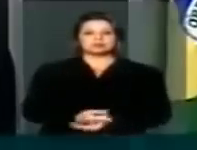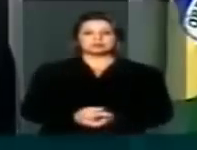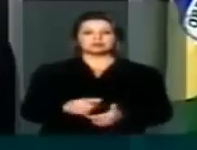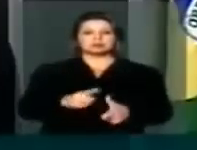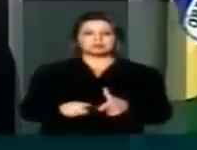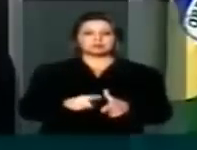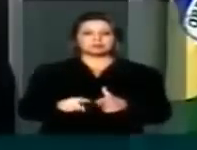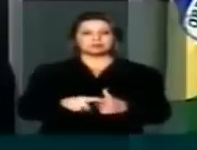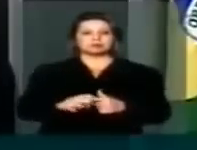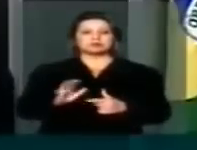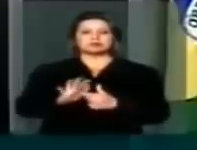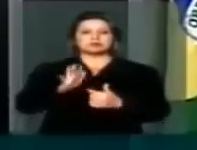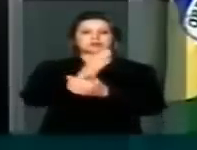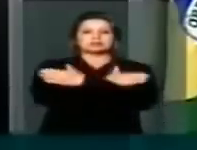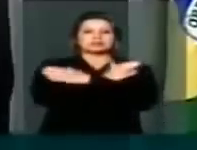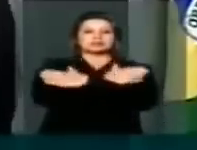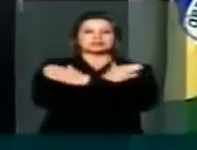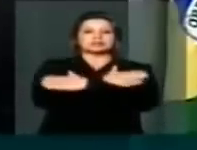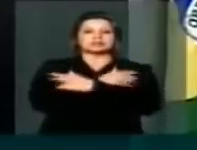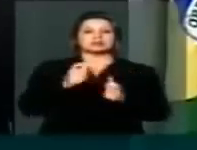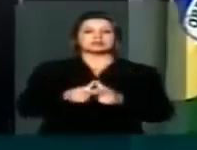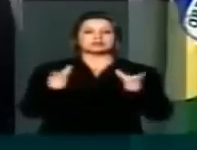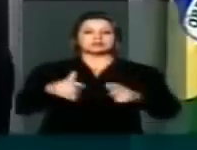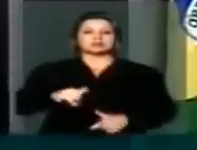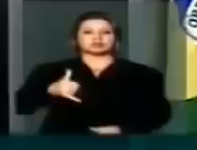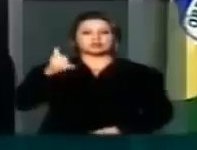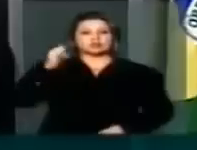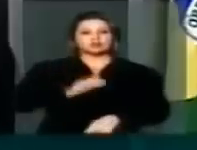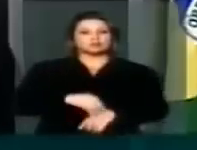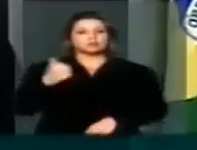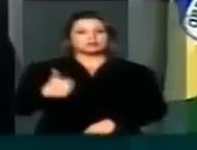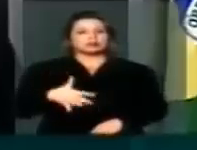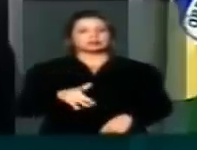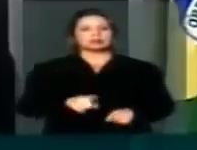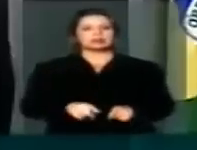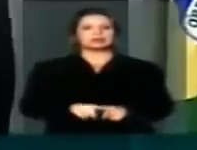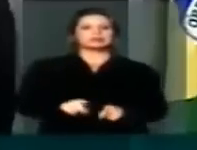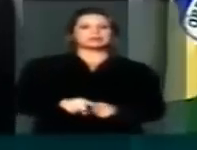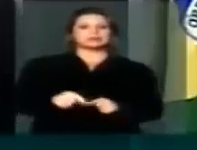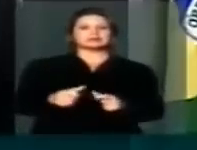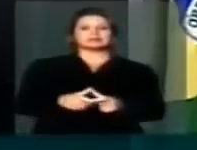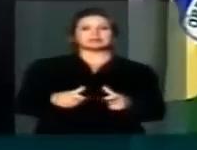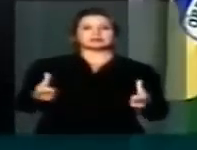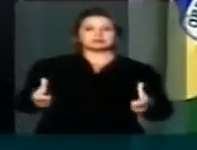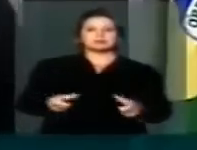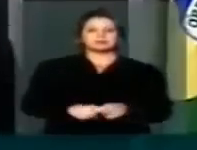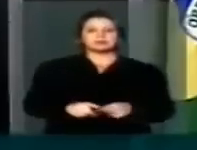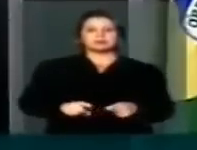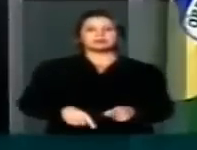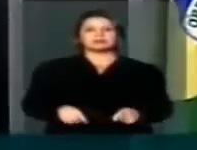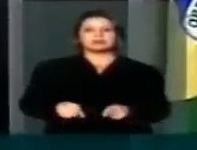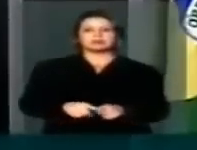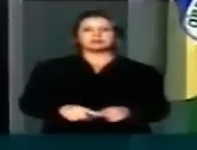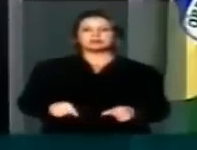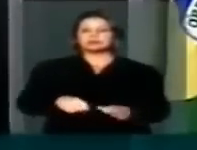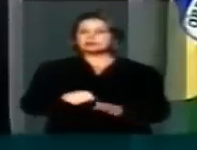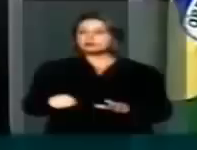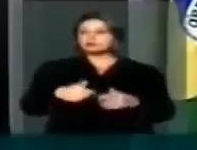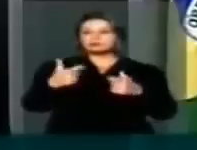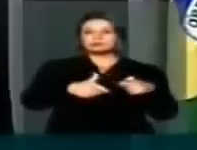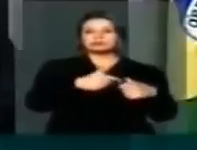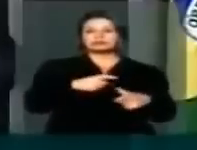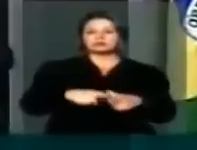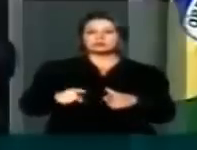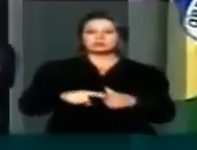recessão está aí. O desemprego está aumentando, os juros cada vez mais, a inflação cada dia mais na cozinha da dona de